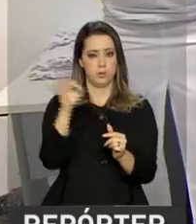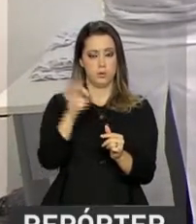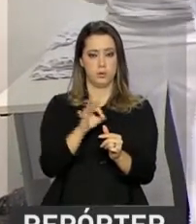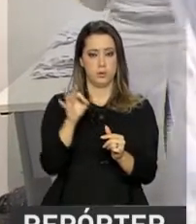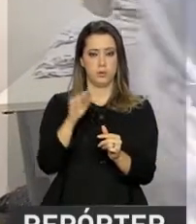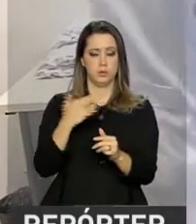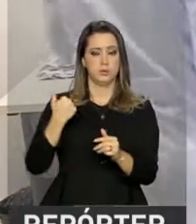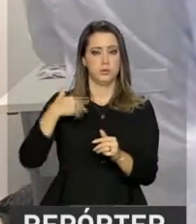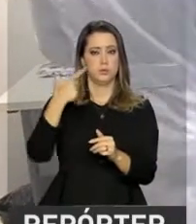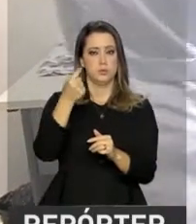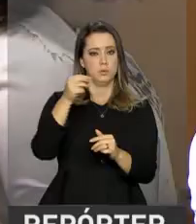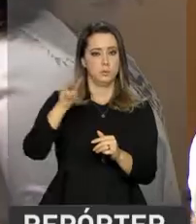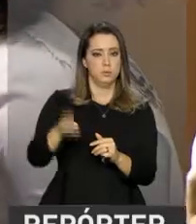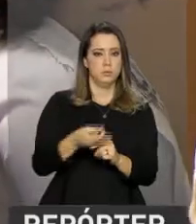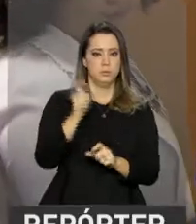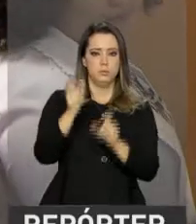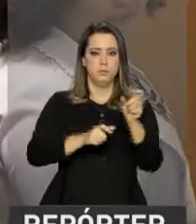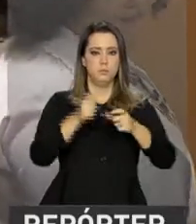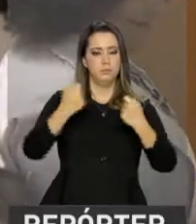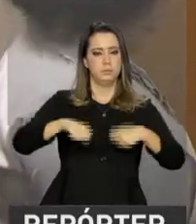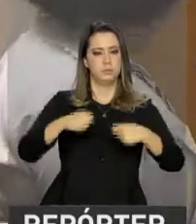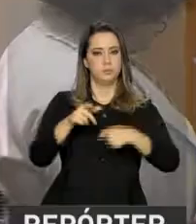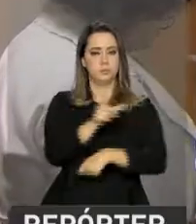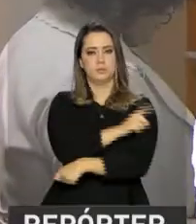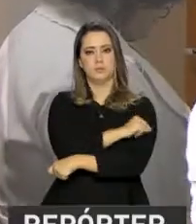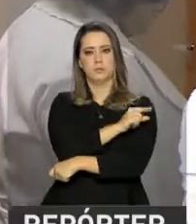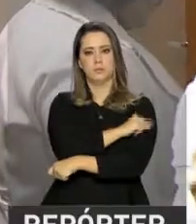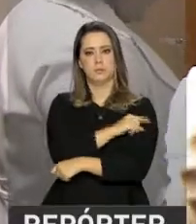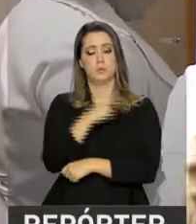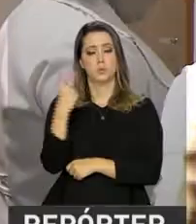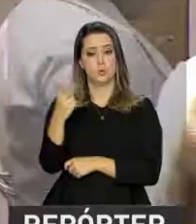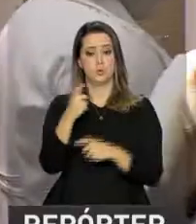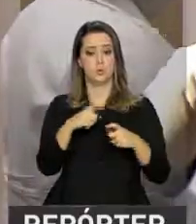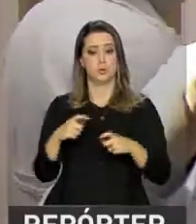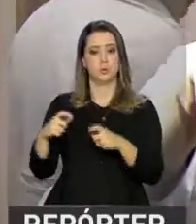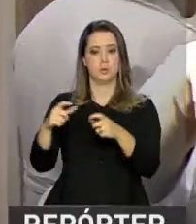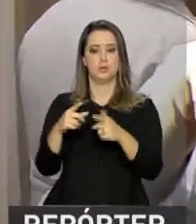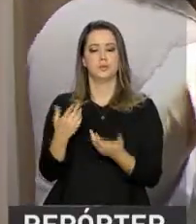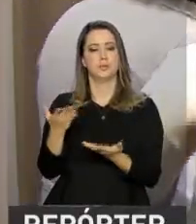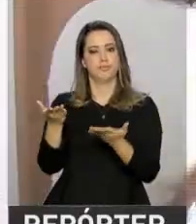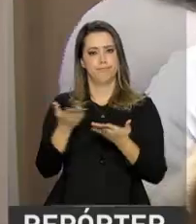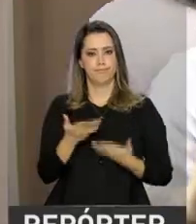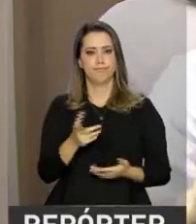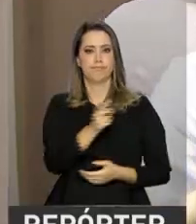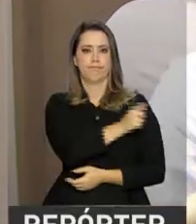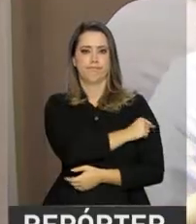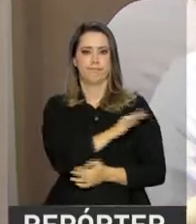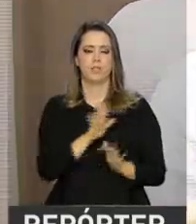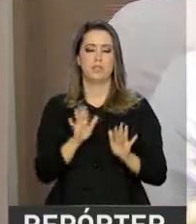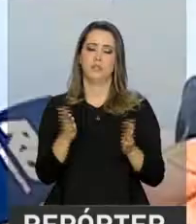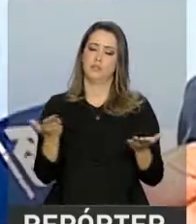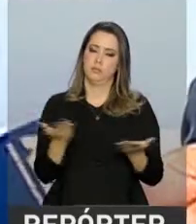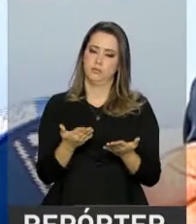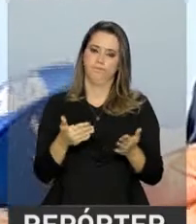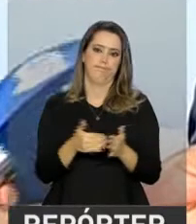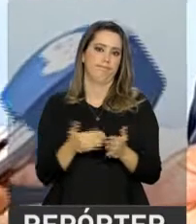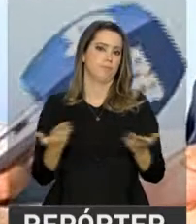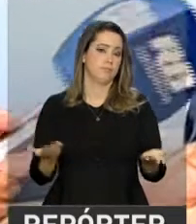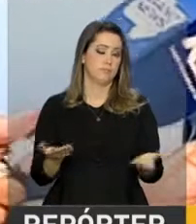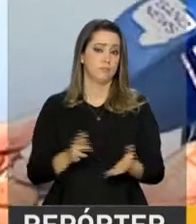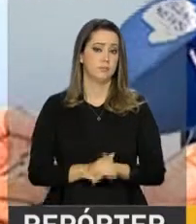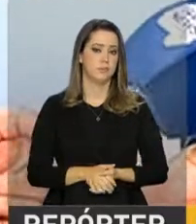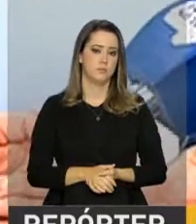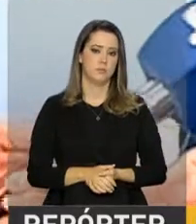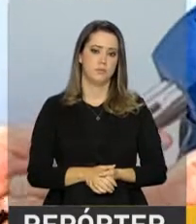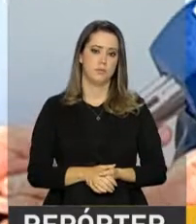mais de 20 milhões de pessoas que devem ser vacinadas nos dois estados receberam a vacina até o momento. A cobertura